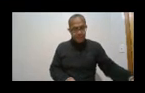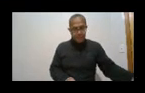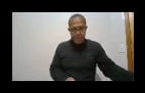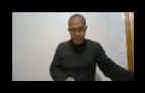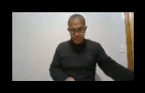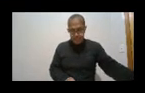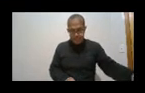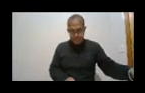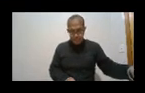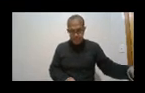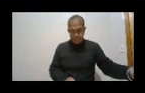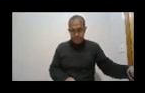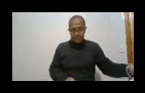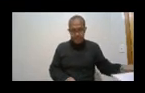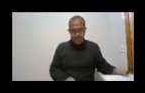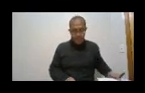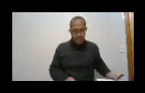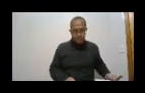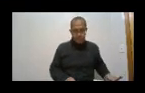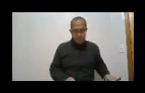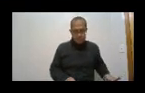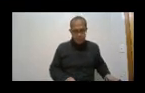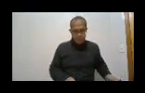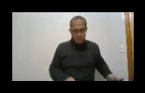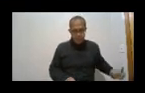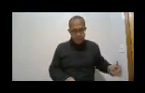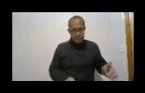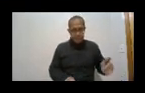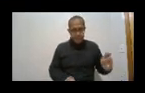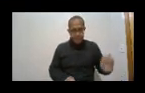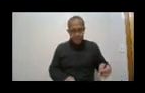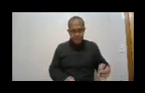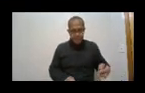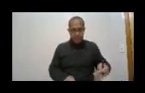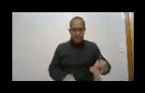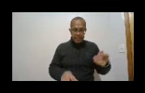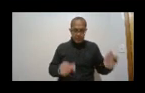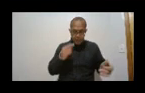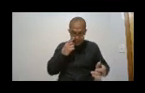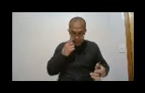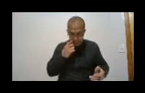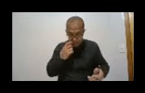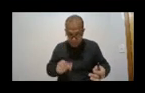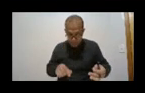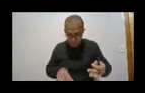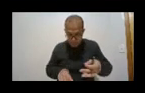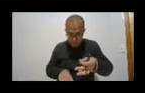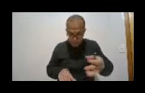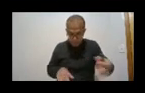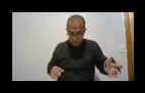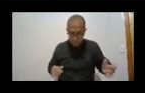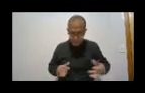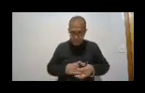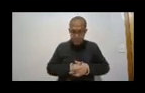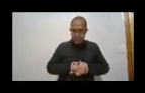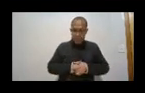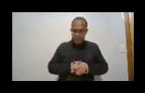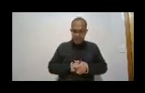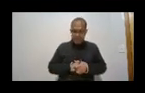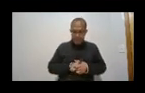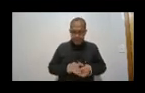administração, as diversas vias de administração e as barreiras que as drogas atravessam, principalmente as